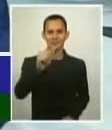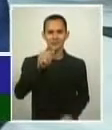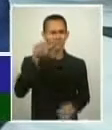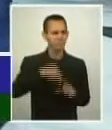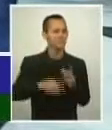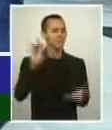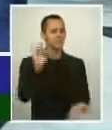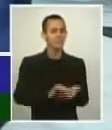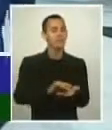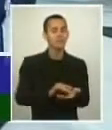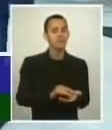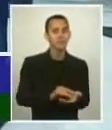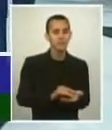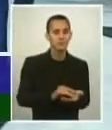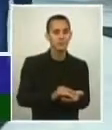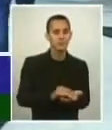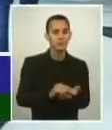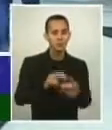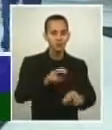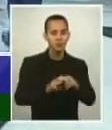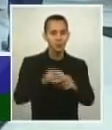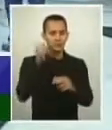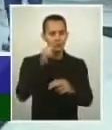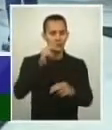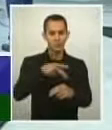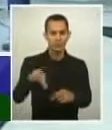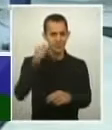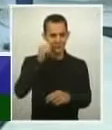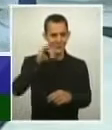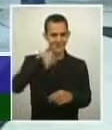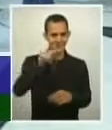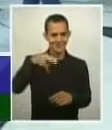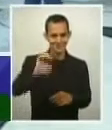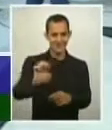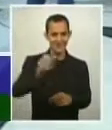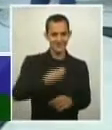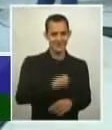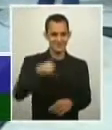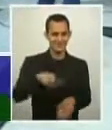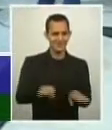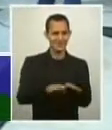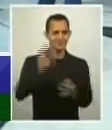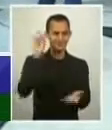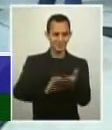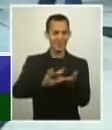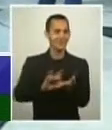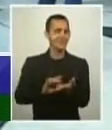e é bom que se diga isso não sabe que a professora Jane tá aqui mas porque é uma verdade histórica